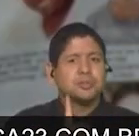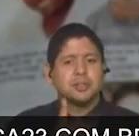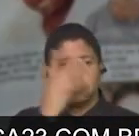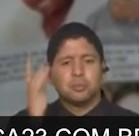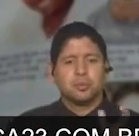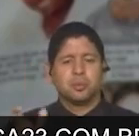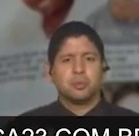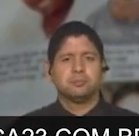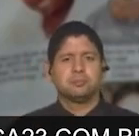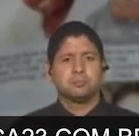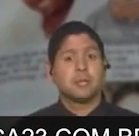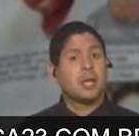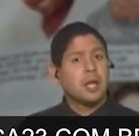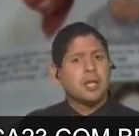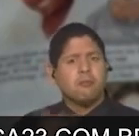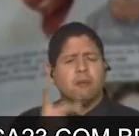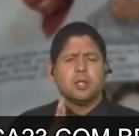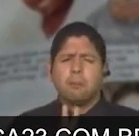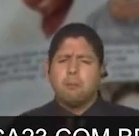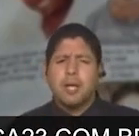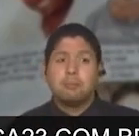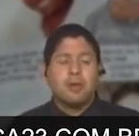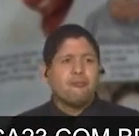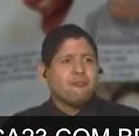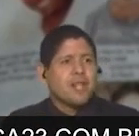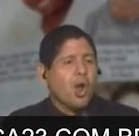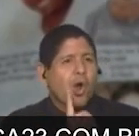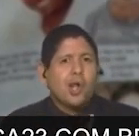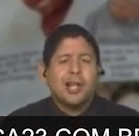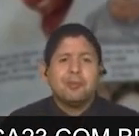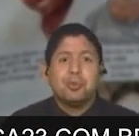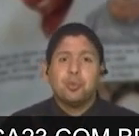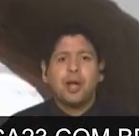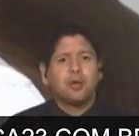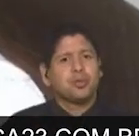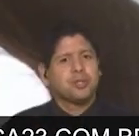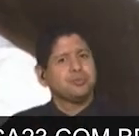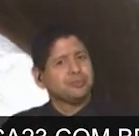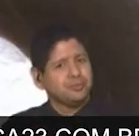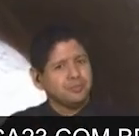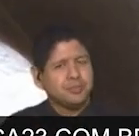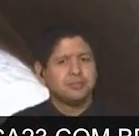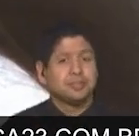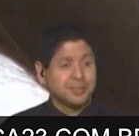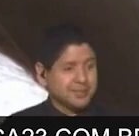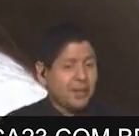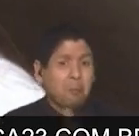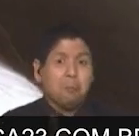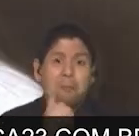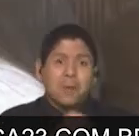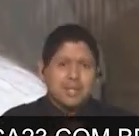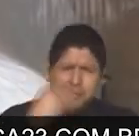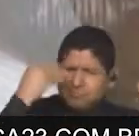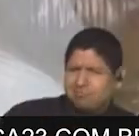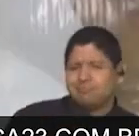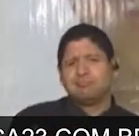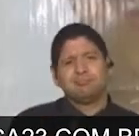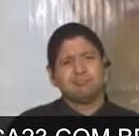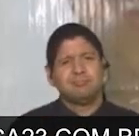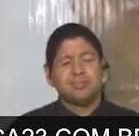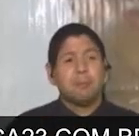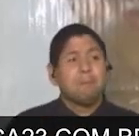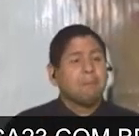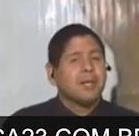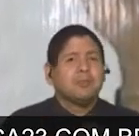A esperança de encontrar minha filha é o que me mantém viva. Como mãe, eu não posso desistir do bem